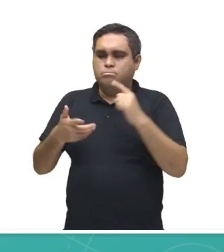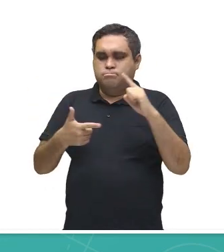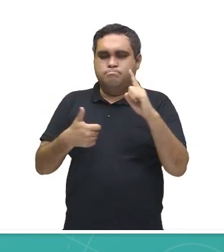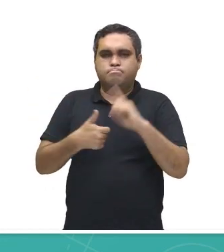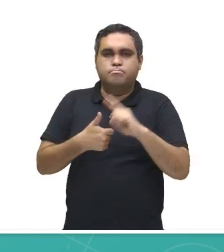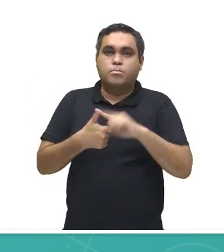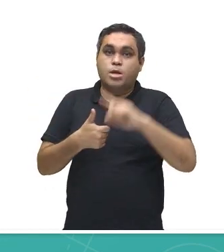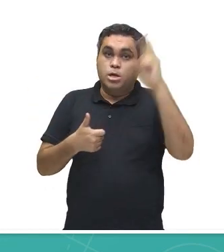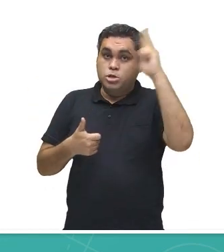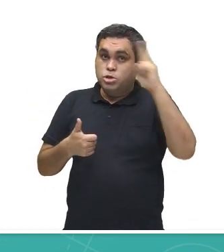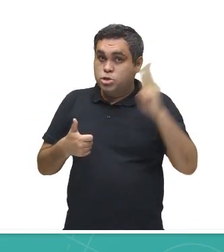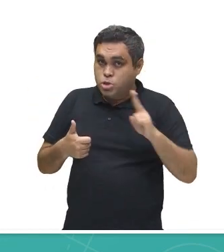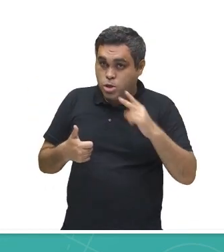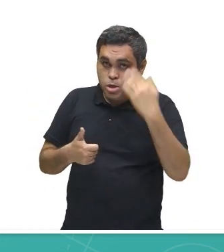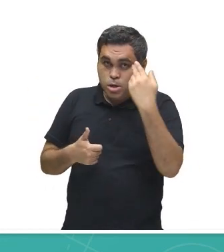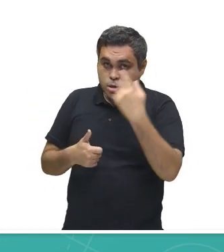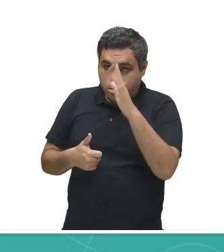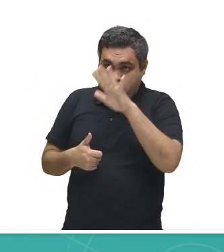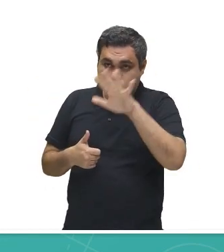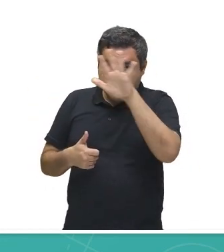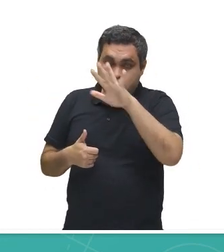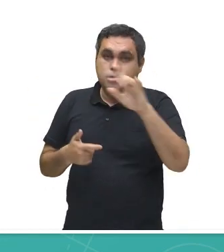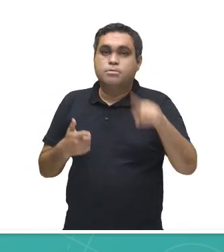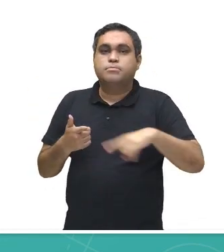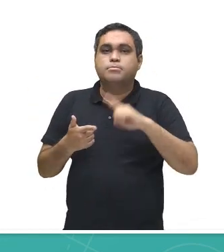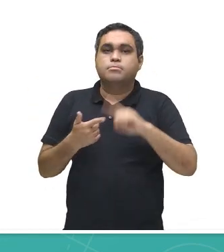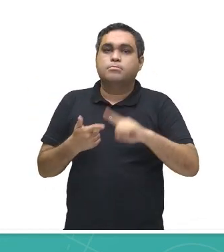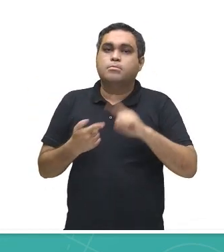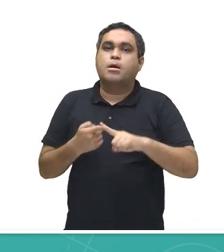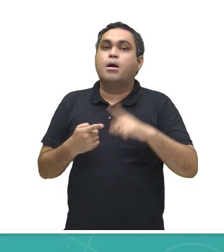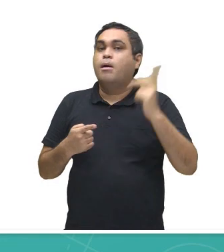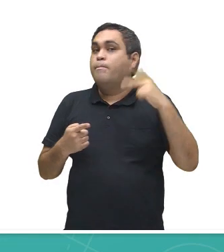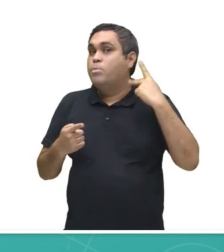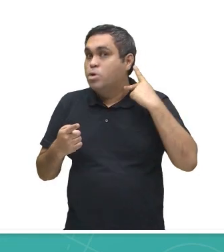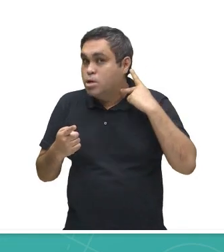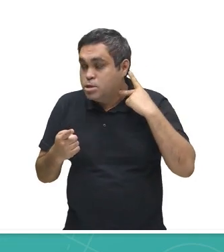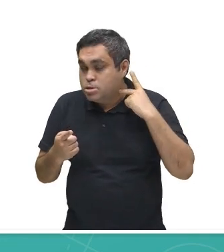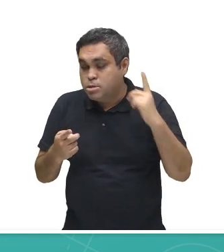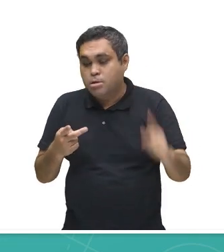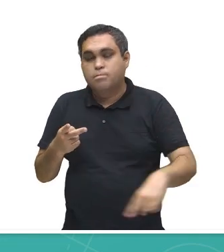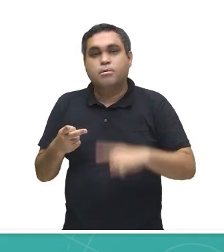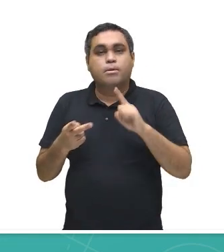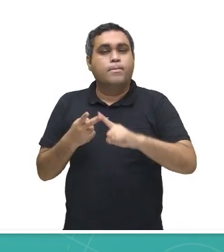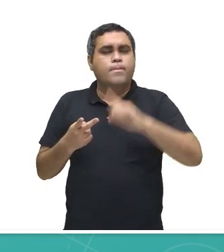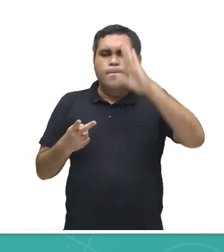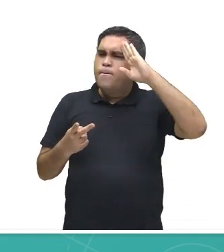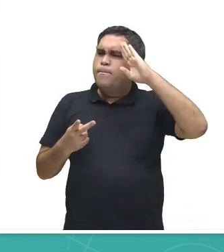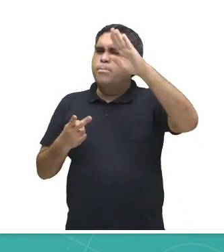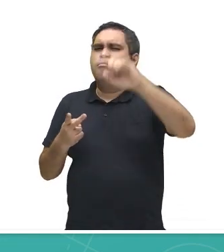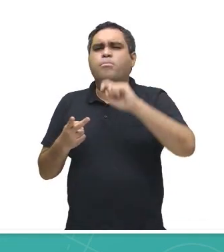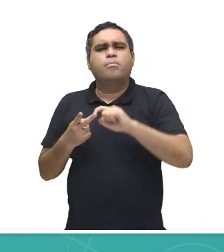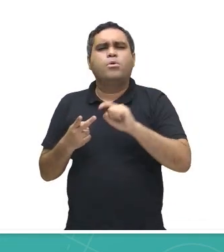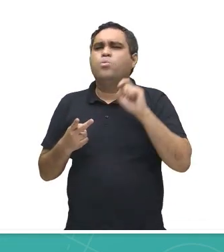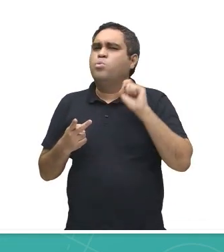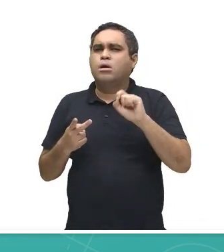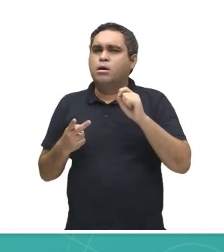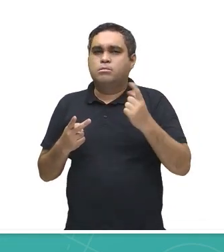ele também vai considerar a formação política, mas principalmente a